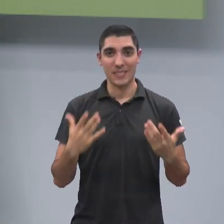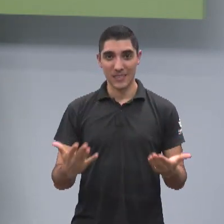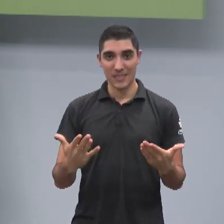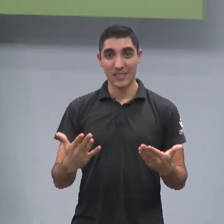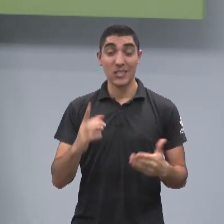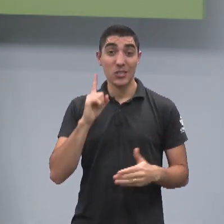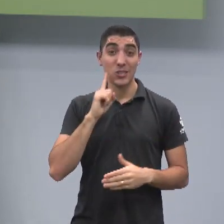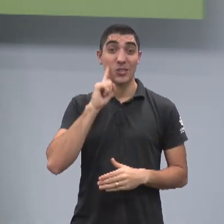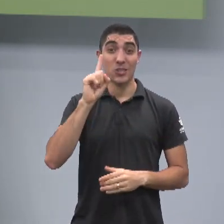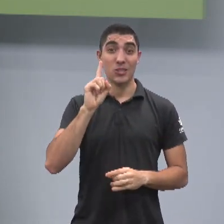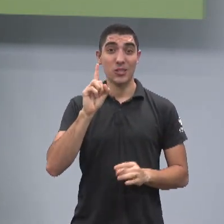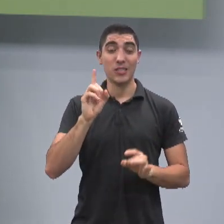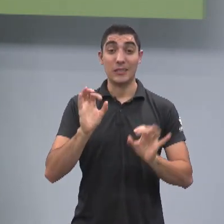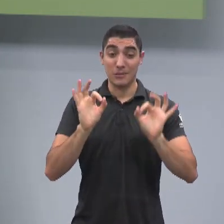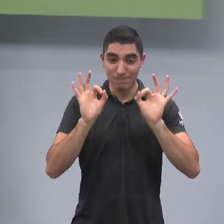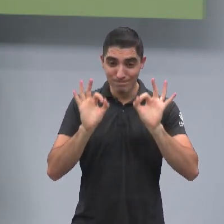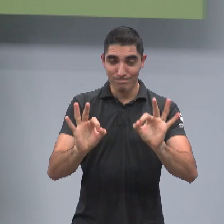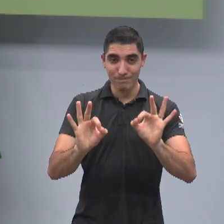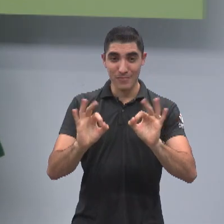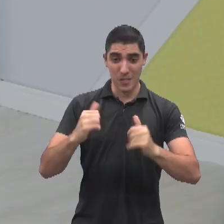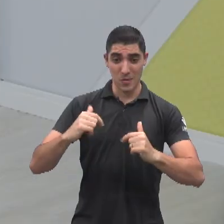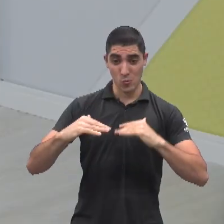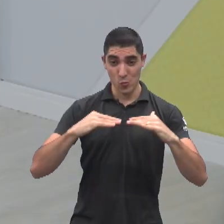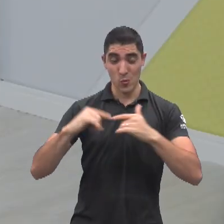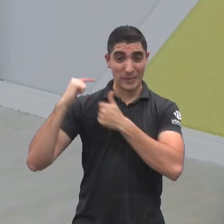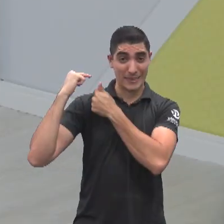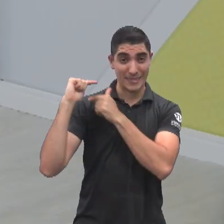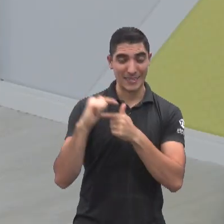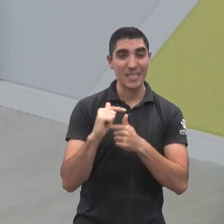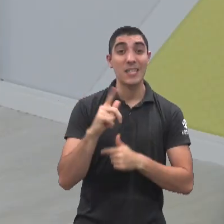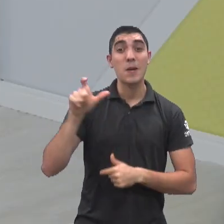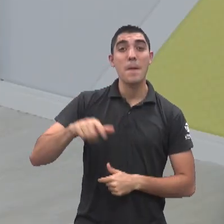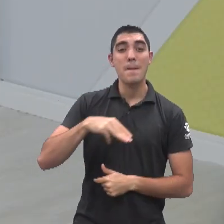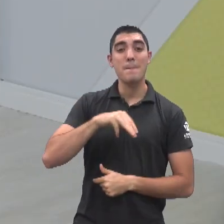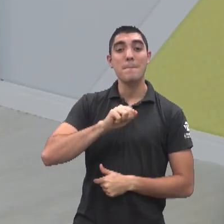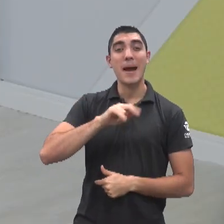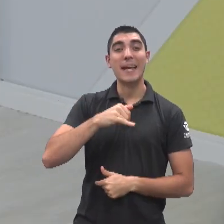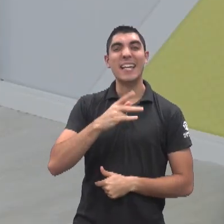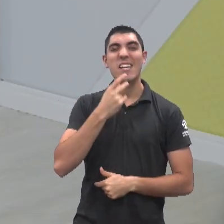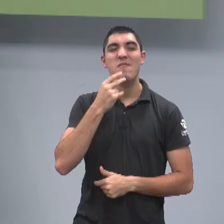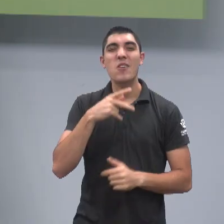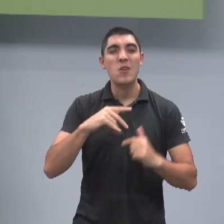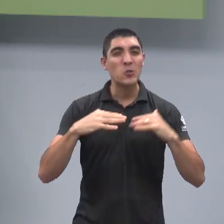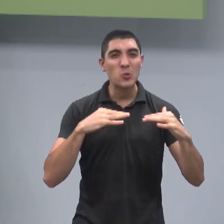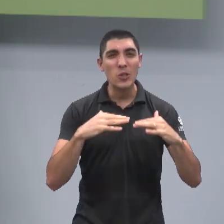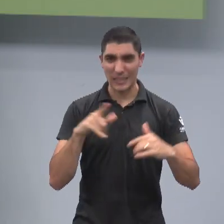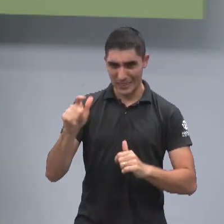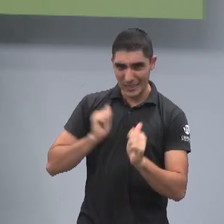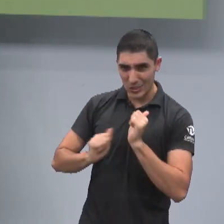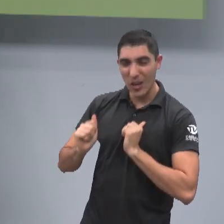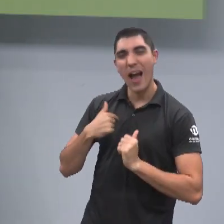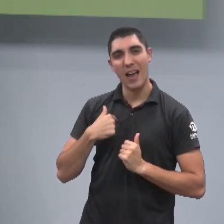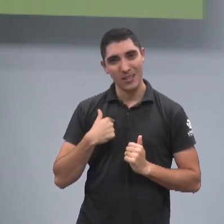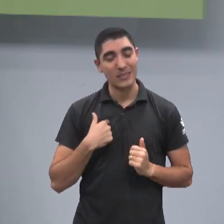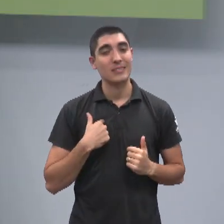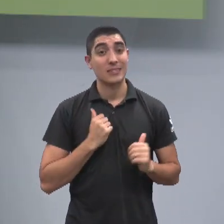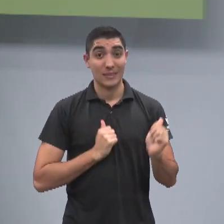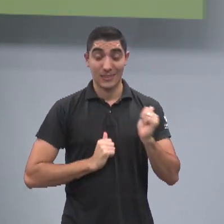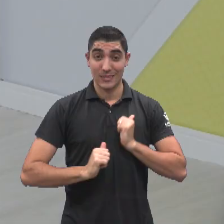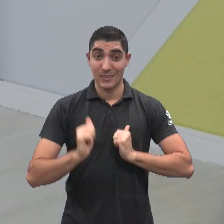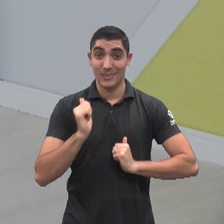de clássico, como diz o Marquinho, clássico do fim do mundo. Que beleza. Tá ansioso, Bruno? Eu tô bastante